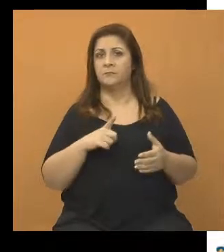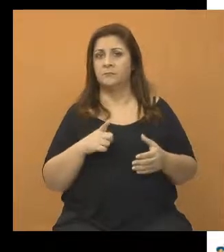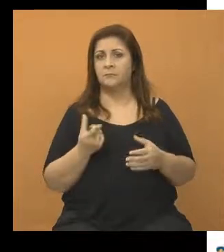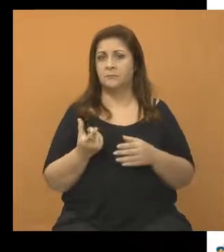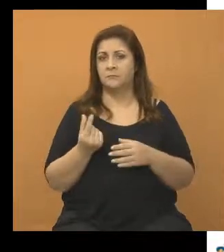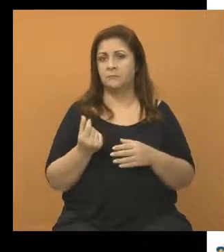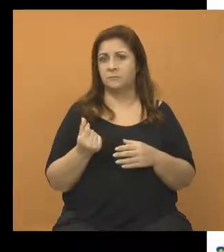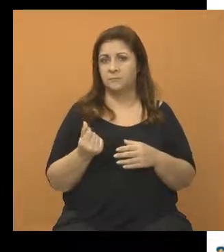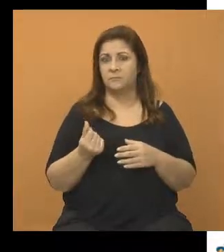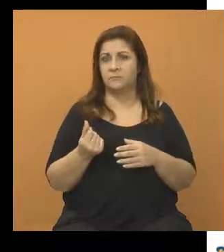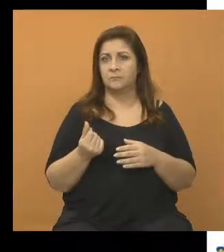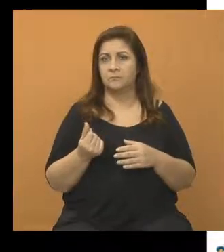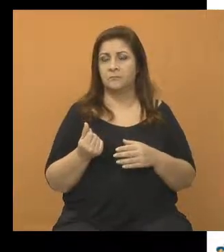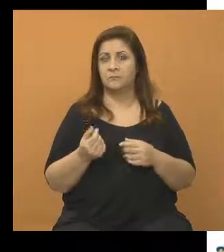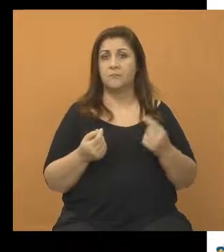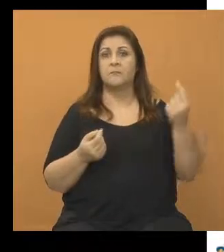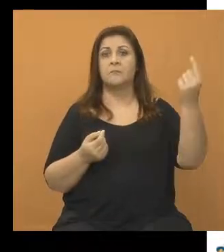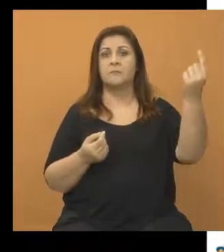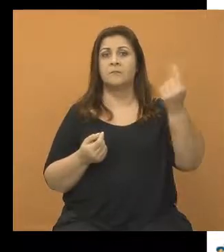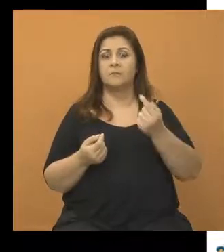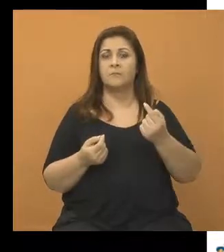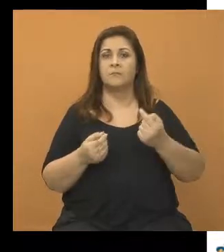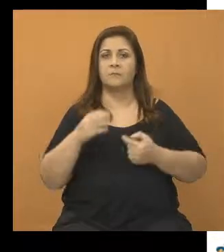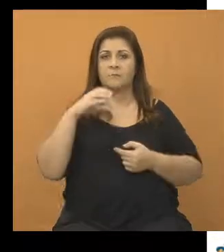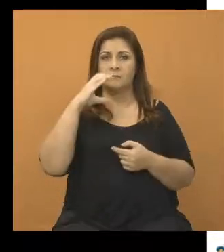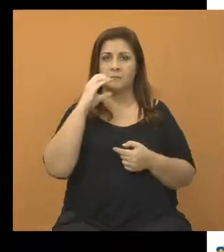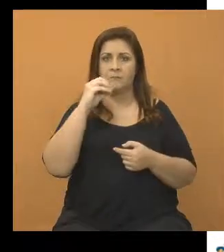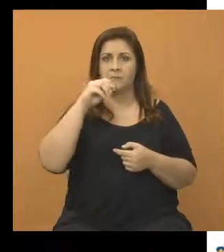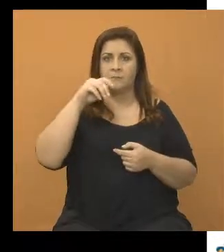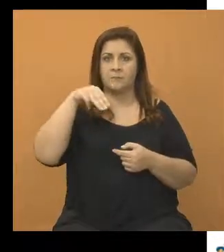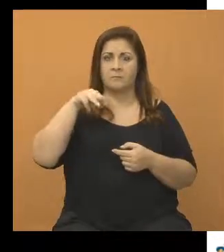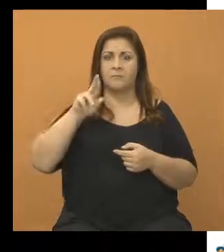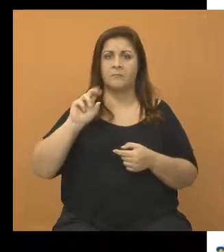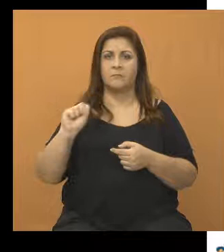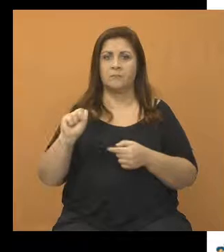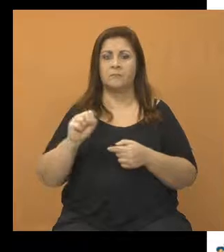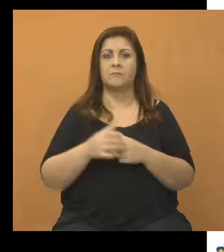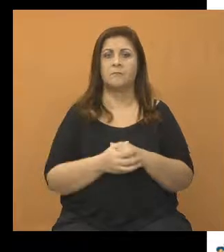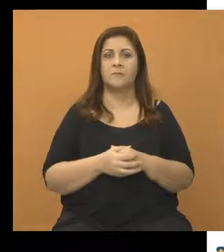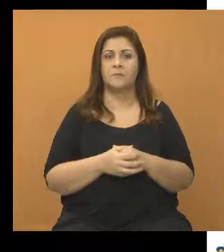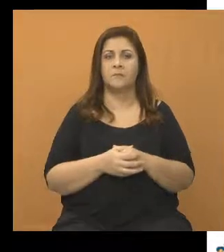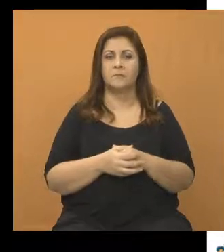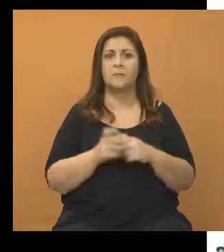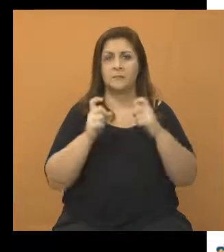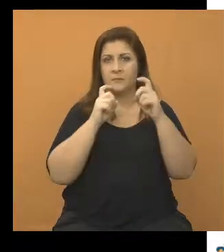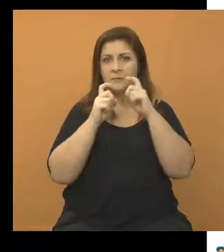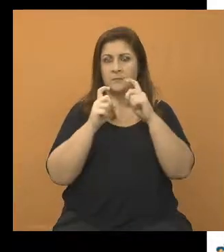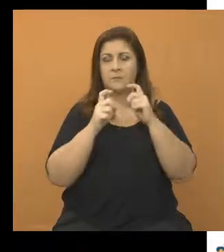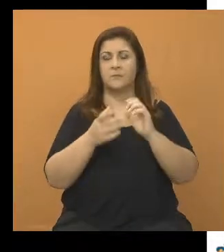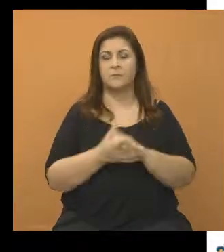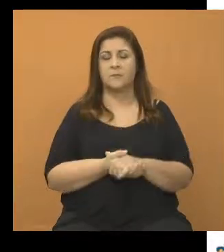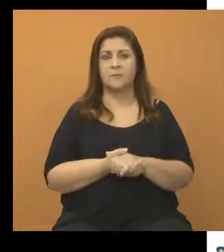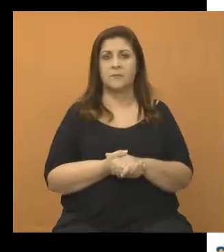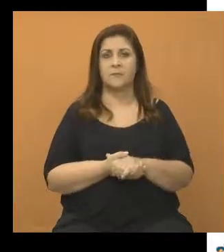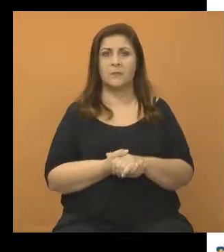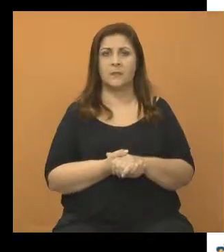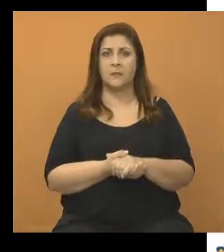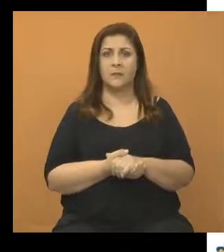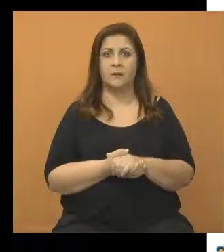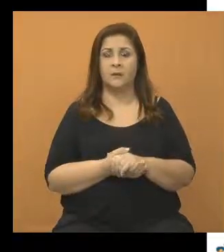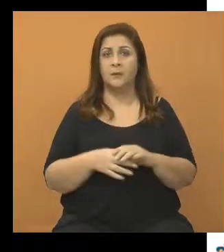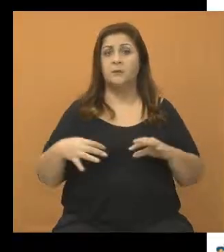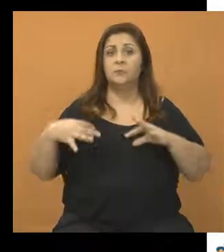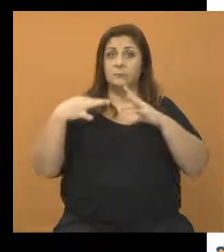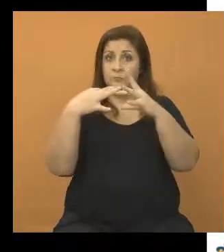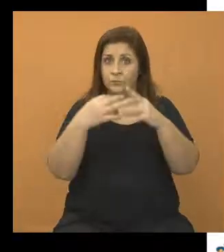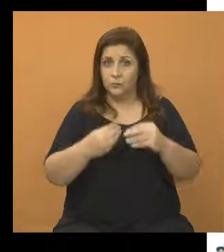orçamento, a diretriz vem do Comus, né? Ele é definido nas reuniões do Comus, então, basicamente, tudo